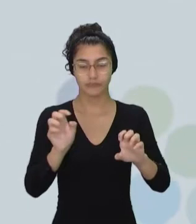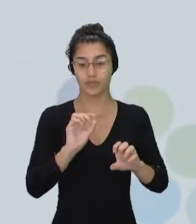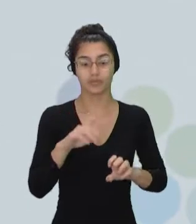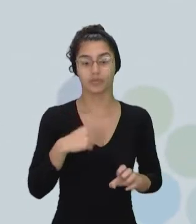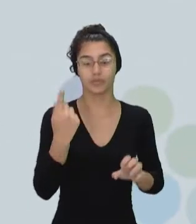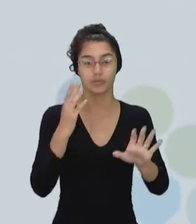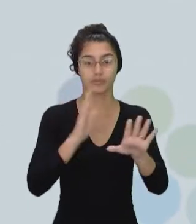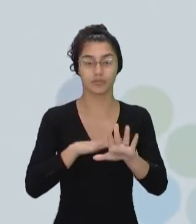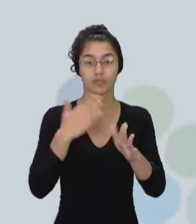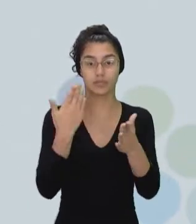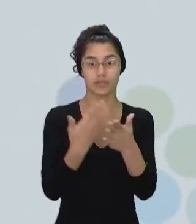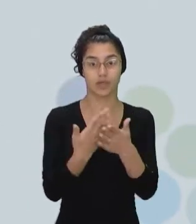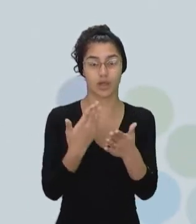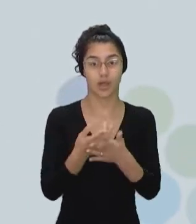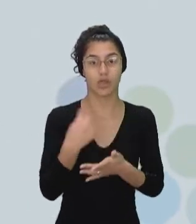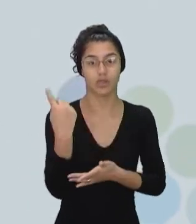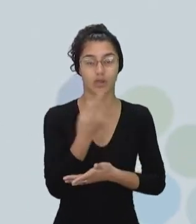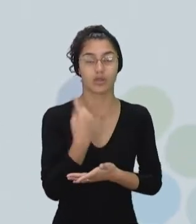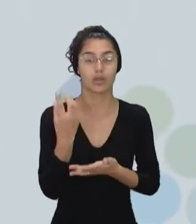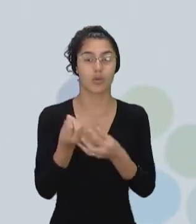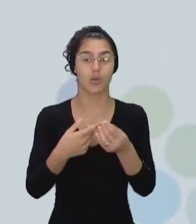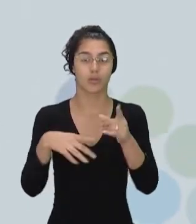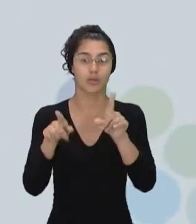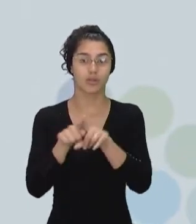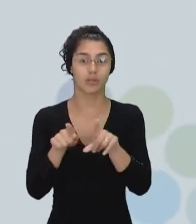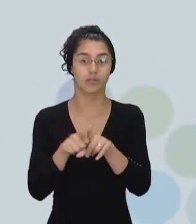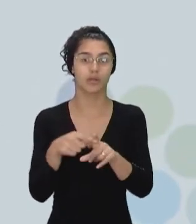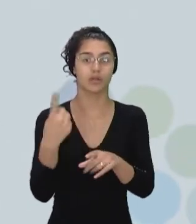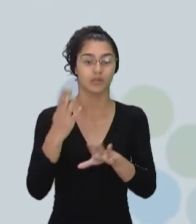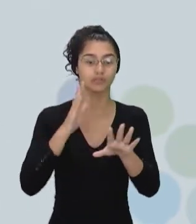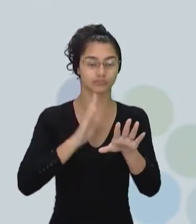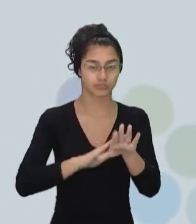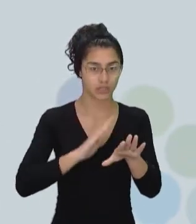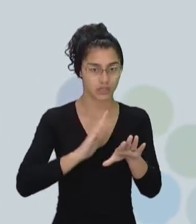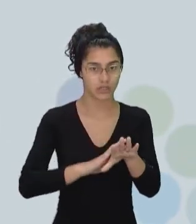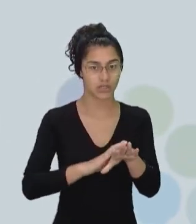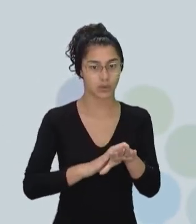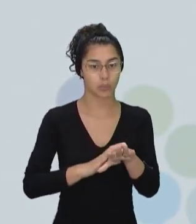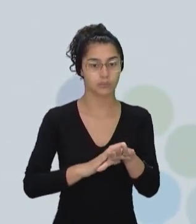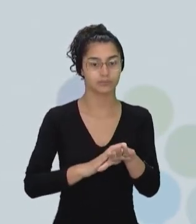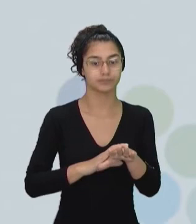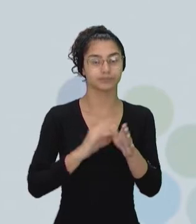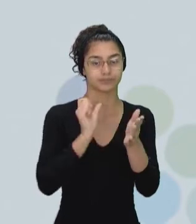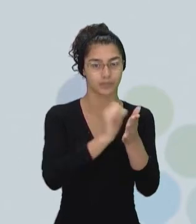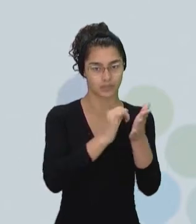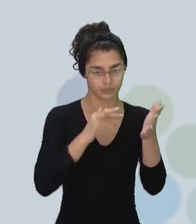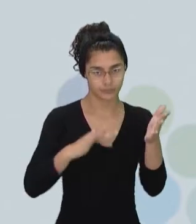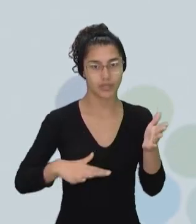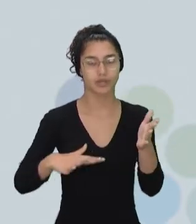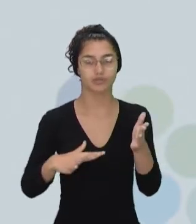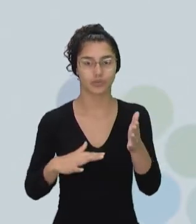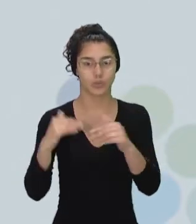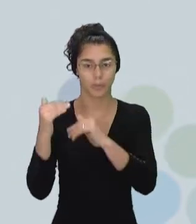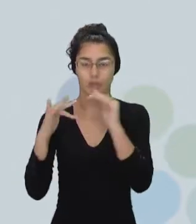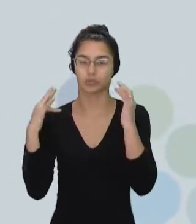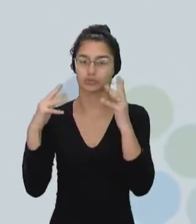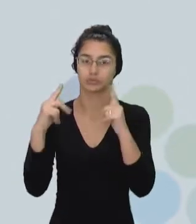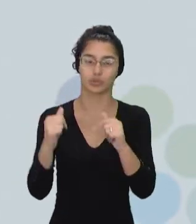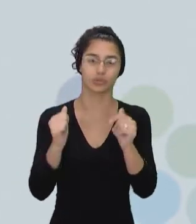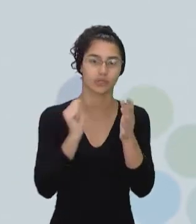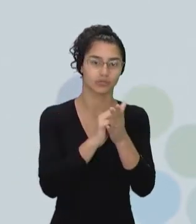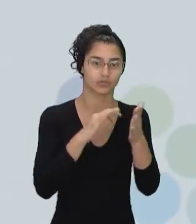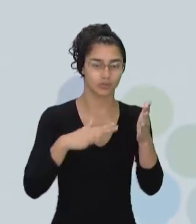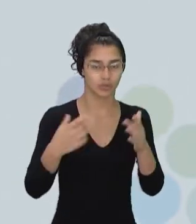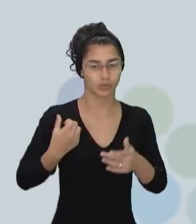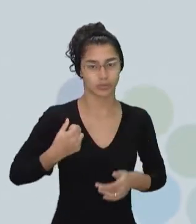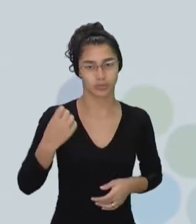gente vai trabalhar na nossa aula, como também a gente vai trabalhar nas nossas atividades, né? Durante toda a nossa